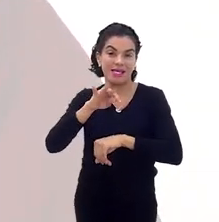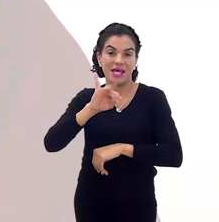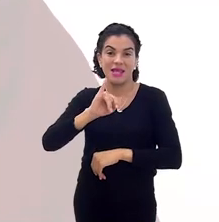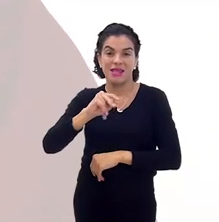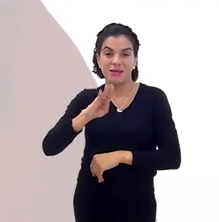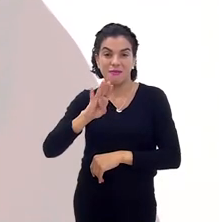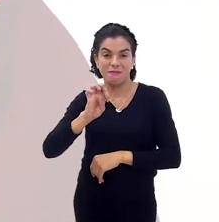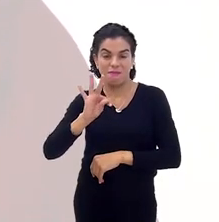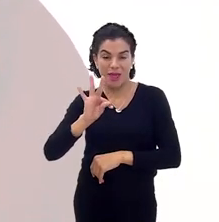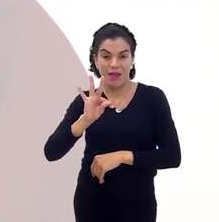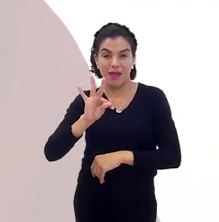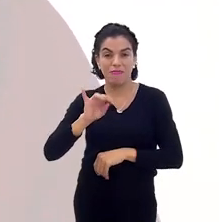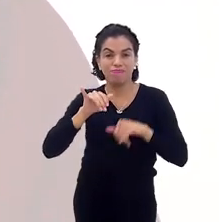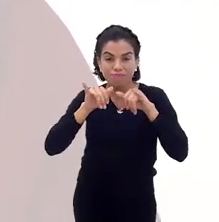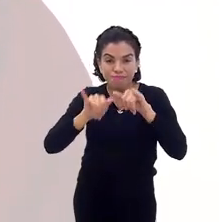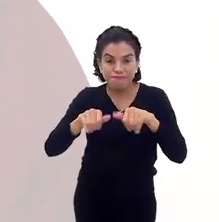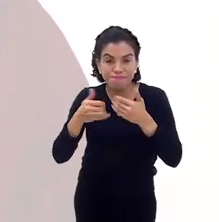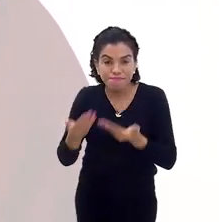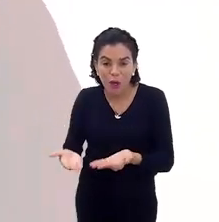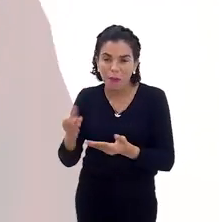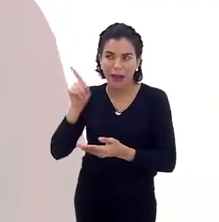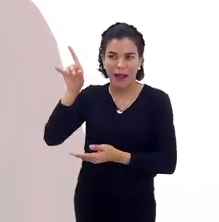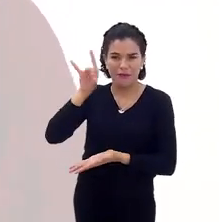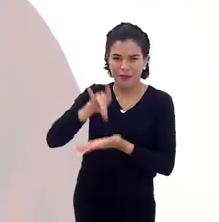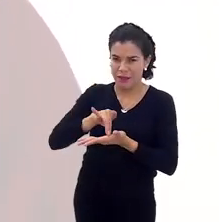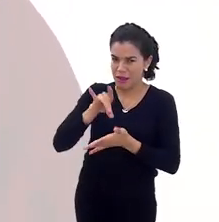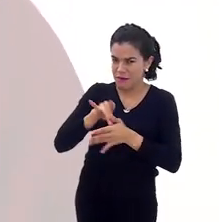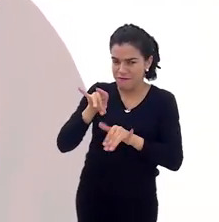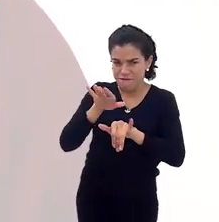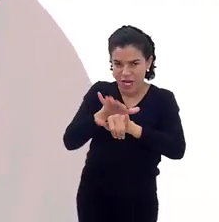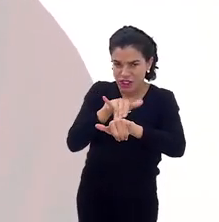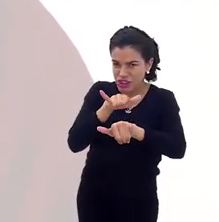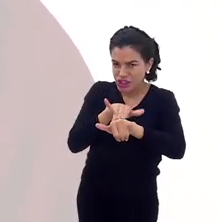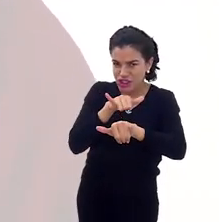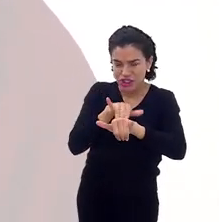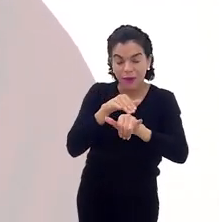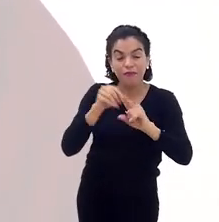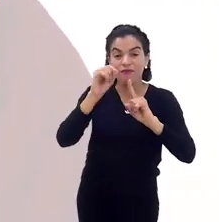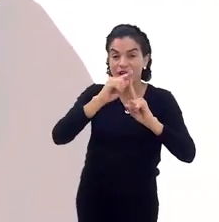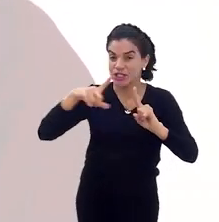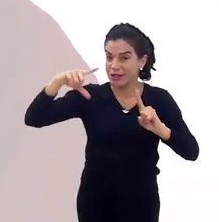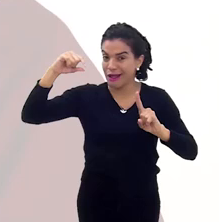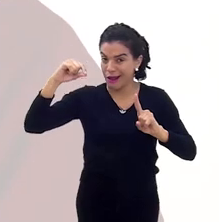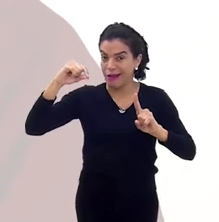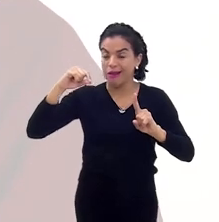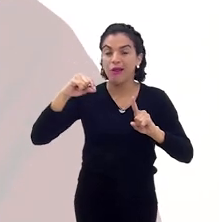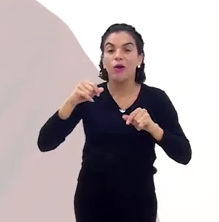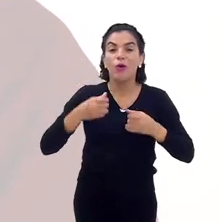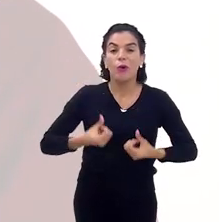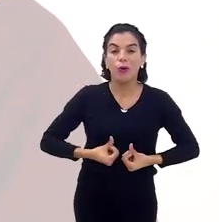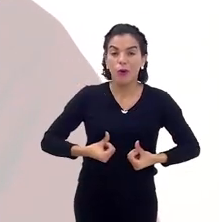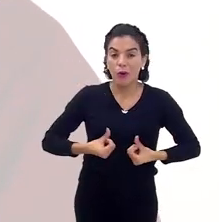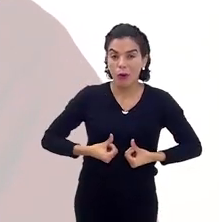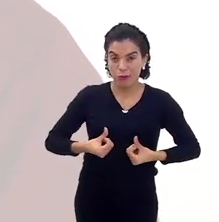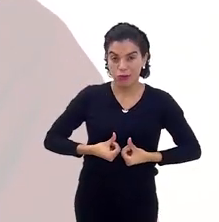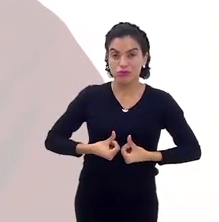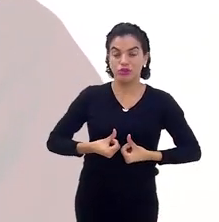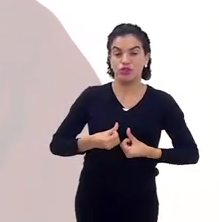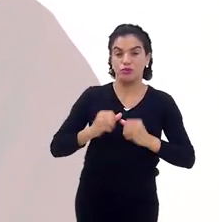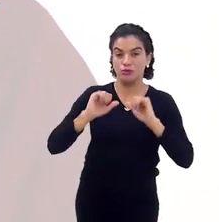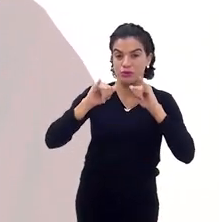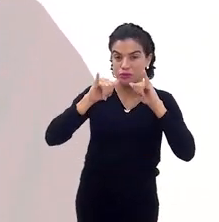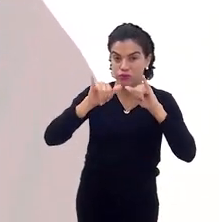Tibete é o teto do mundo. Então, lá, na verdade, era muito difícil de ser vegetariano. Então, o budismo tibetano, ele não